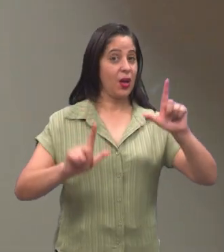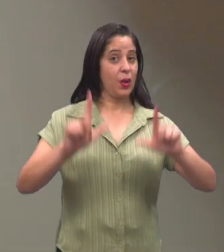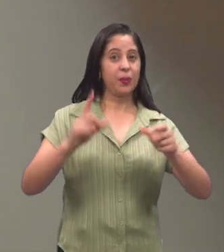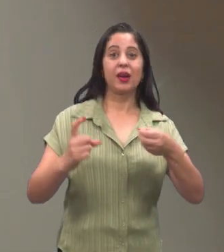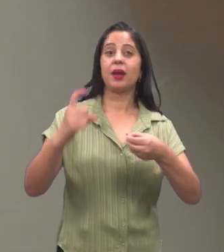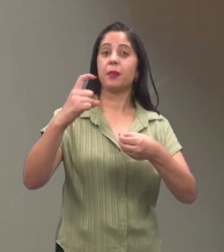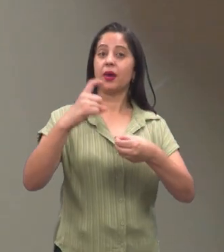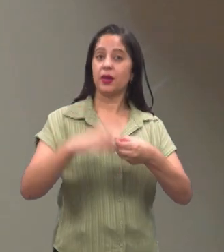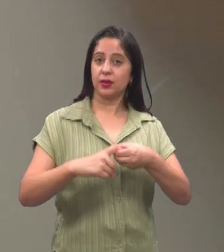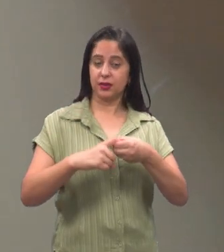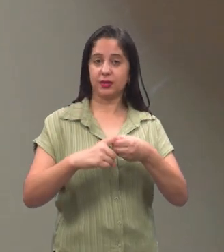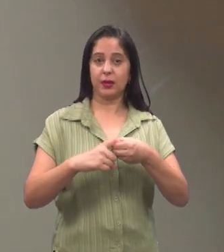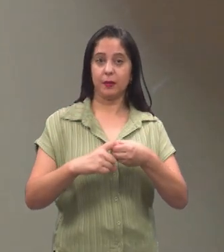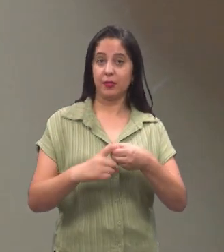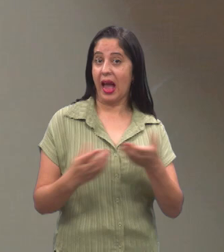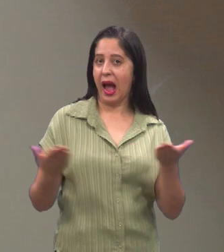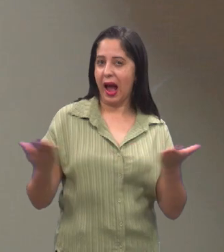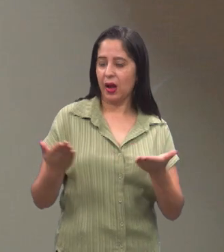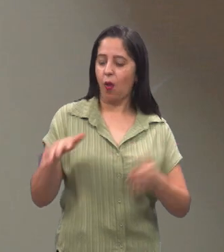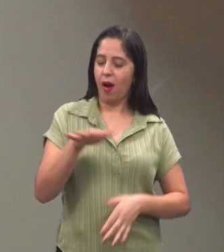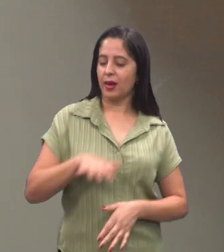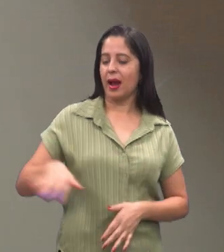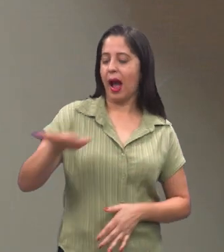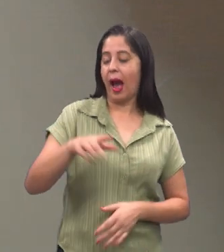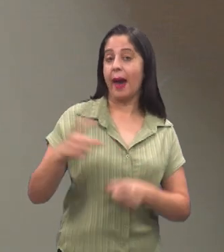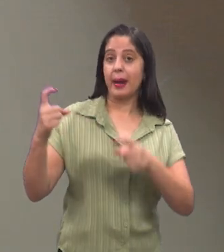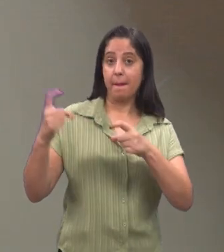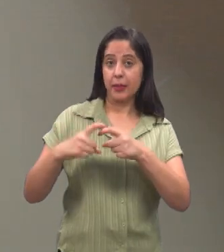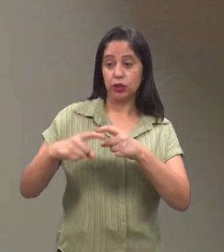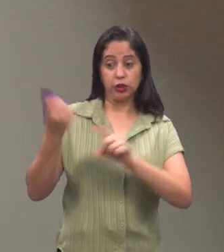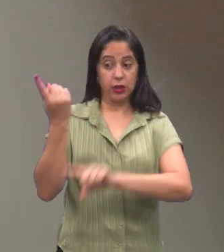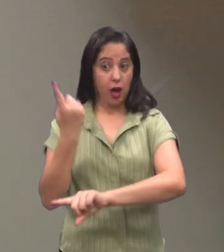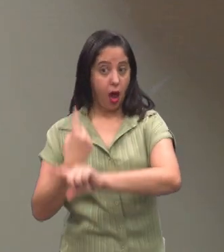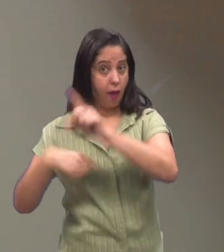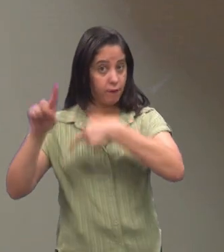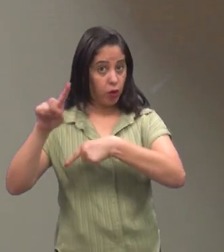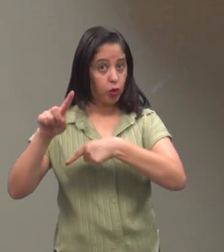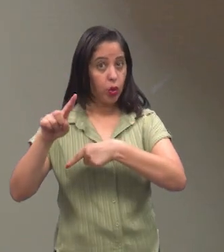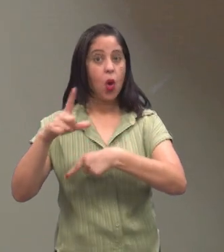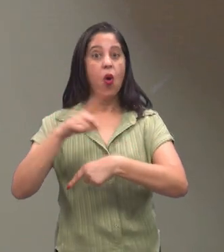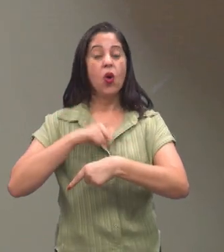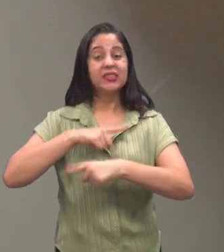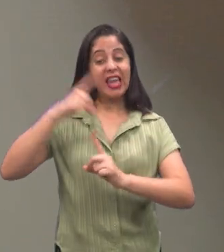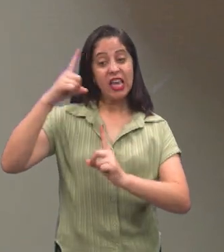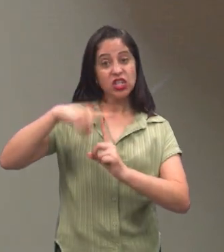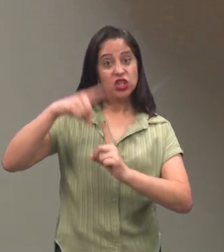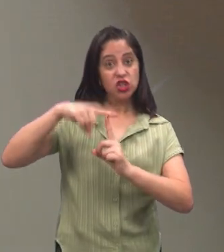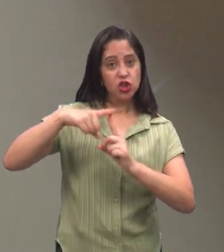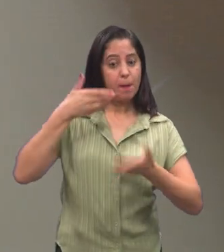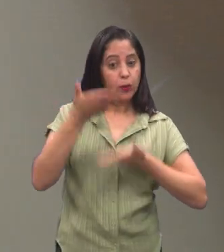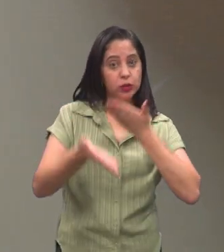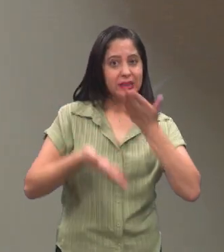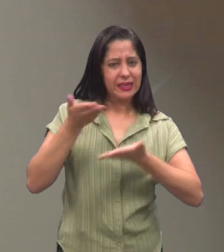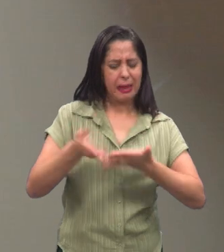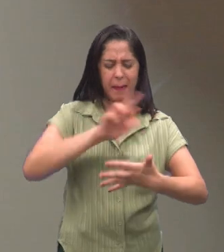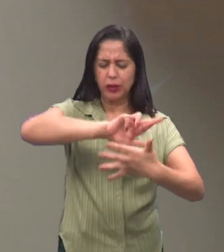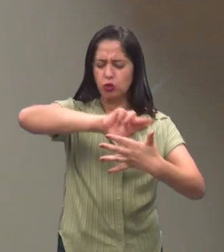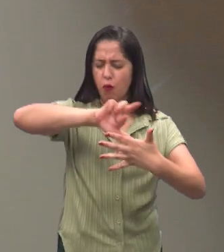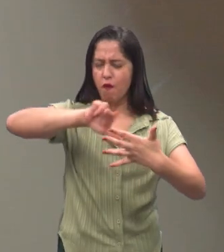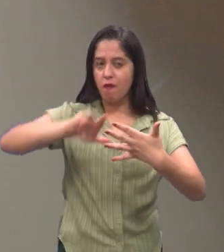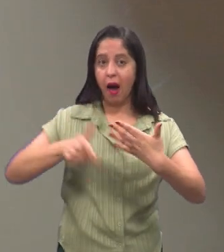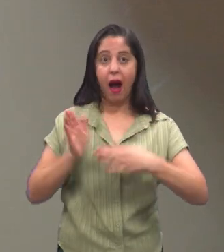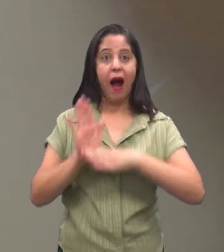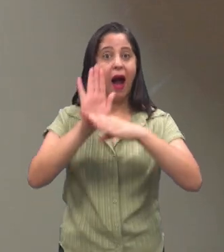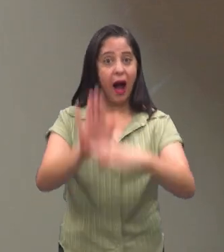Estamos de volta. Com os avanços da medicina, hoje existem diversas opções de tratamento que podem ajudar a melhorar